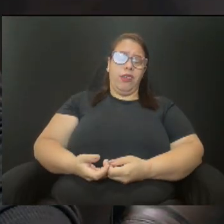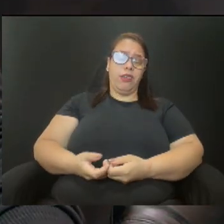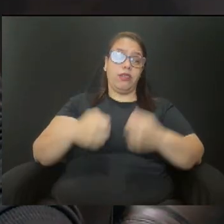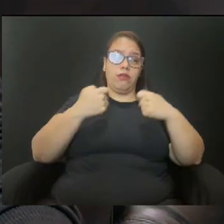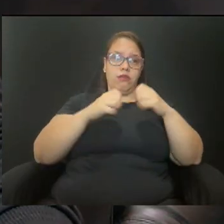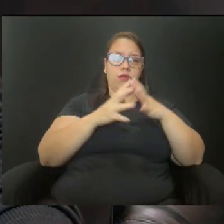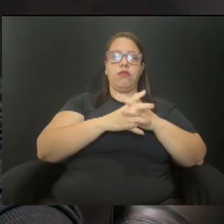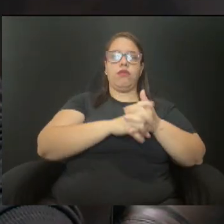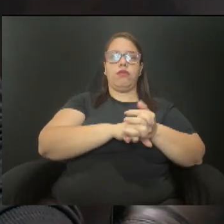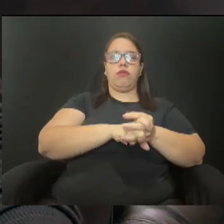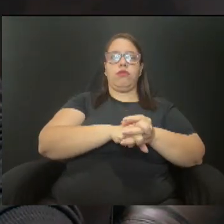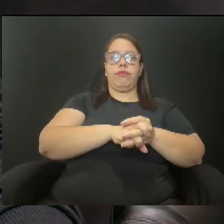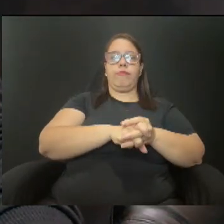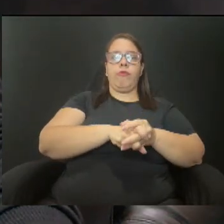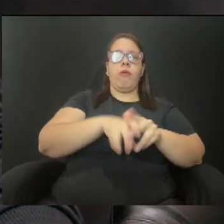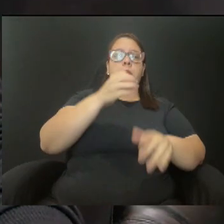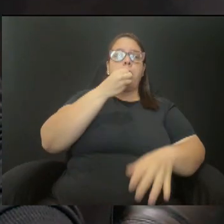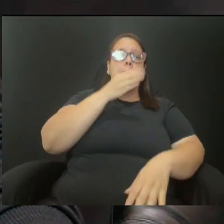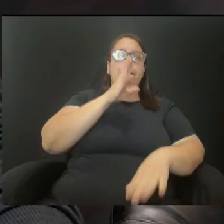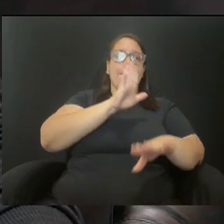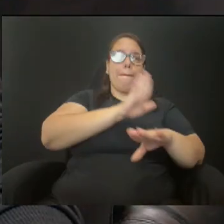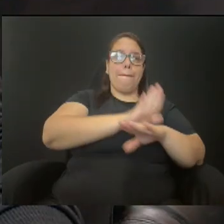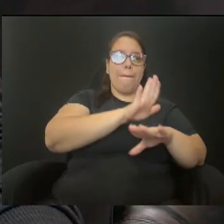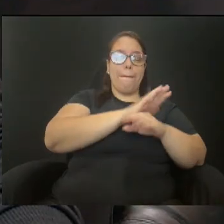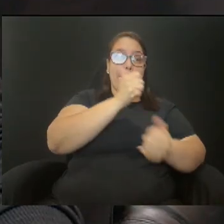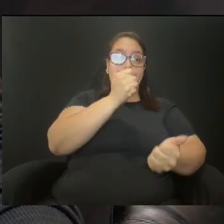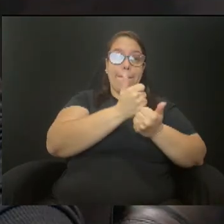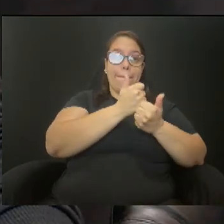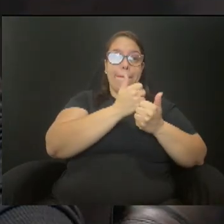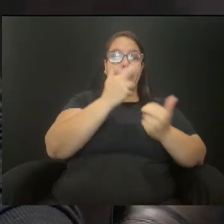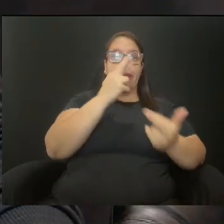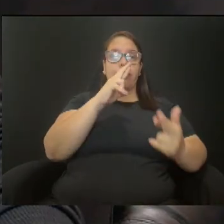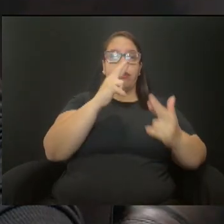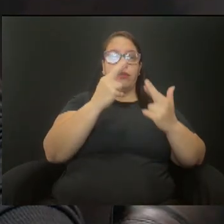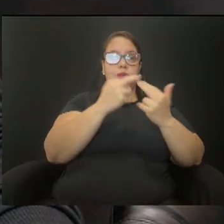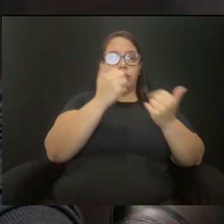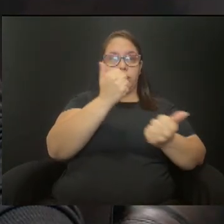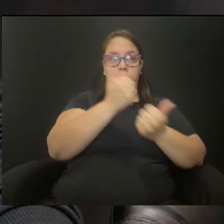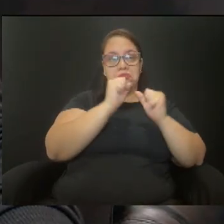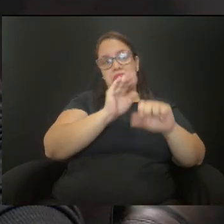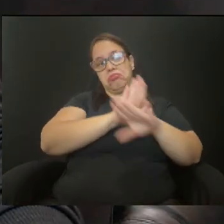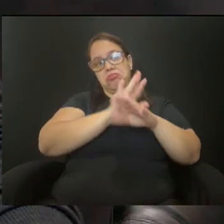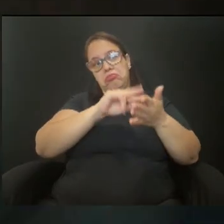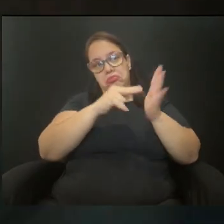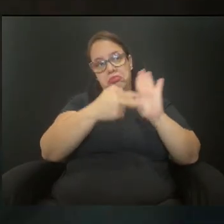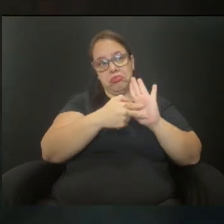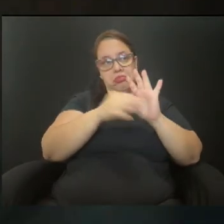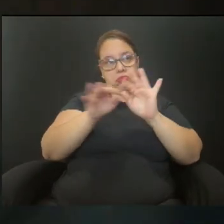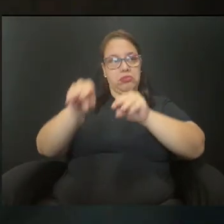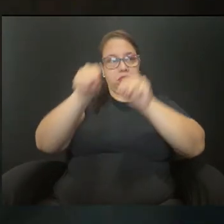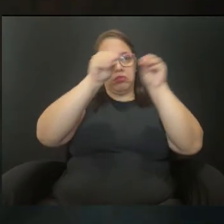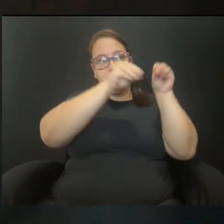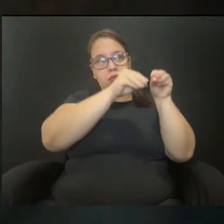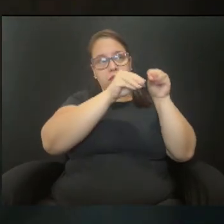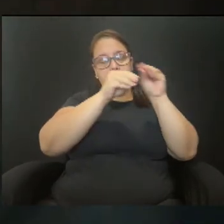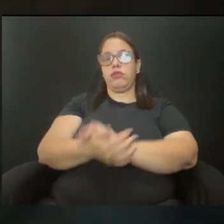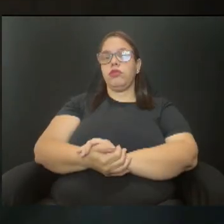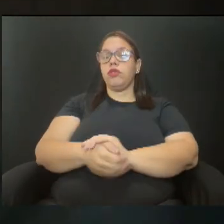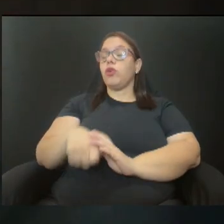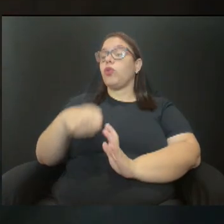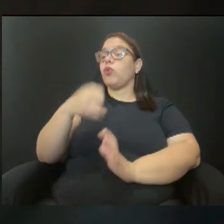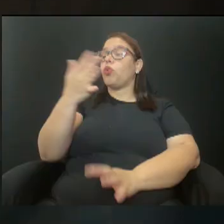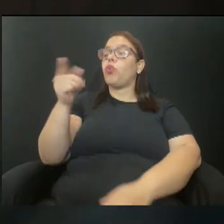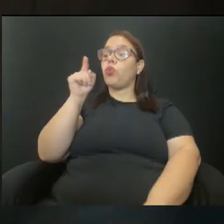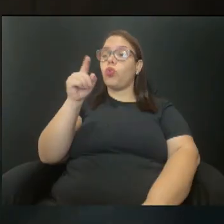estar bem amparado, procurar rede de apoio, pessoas que possam lhe ajudar nesse momento de transição. Quando lá no seu consultório